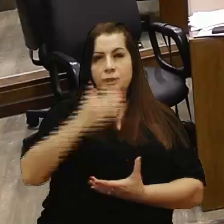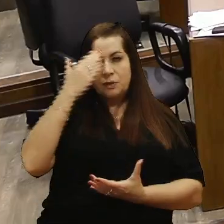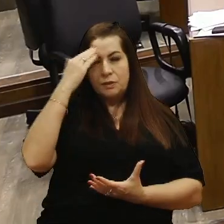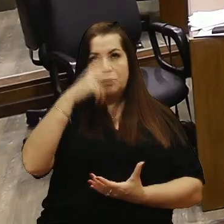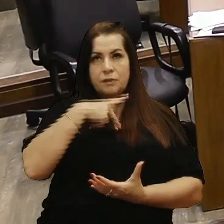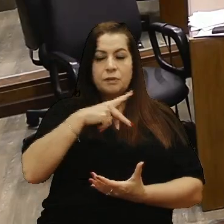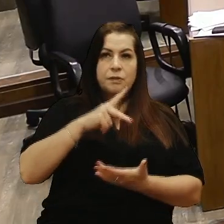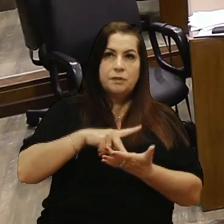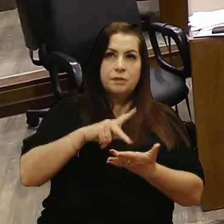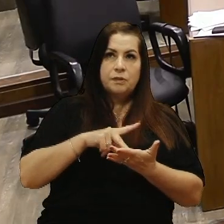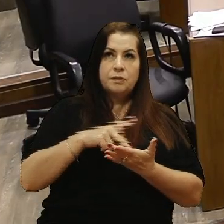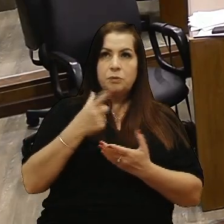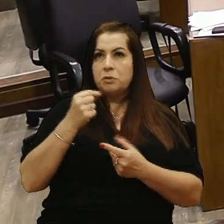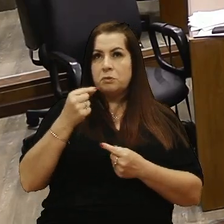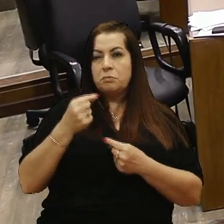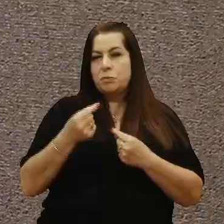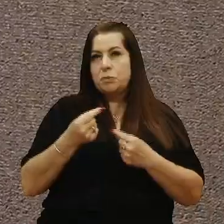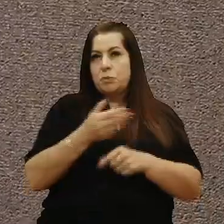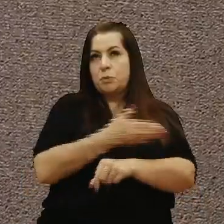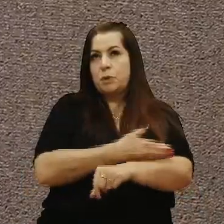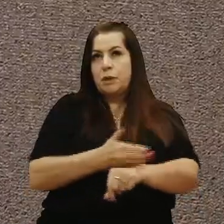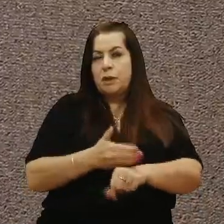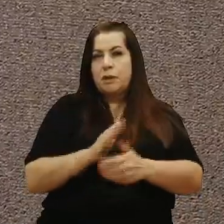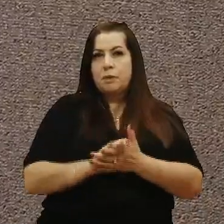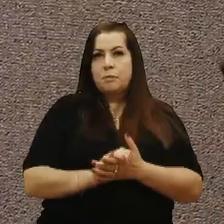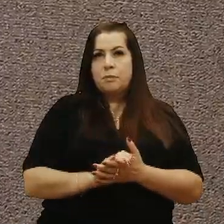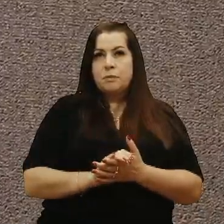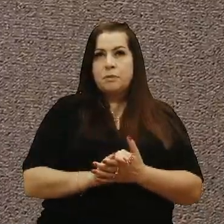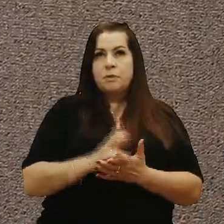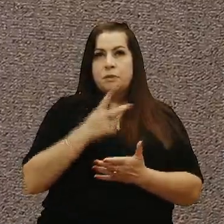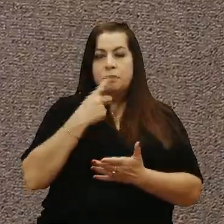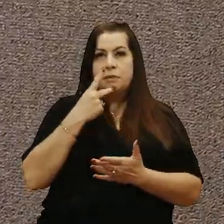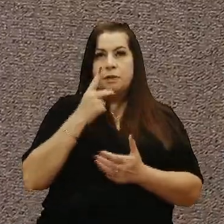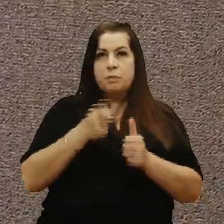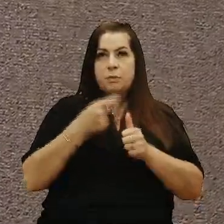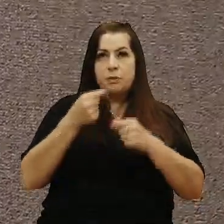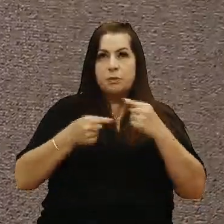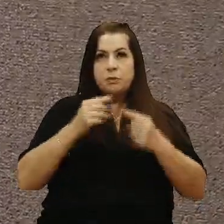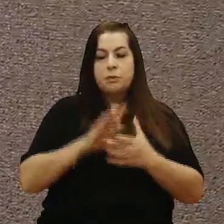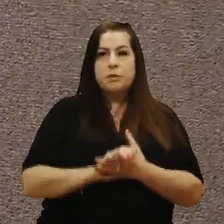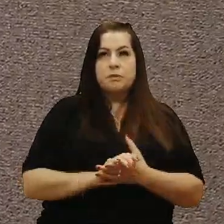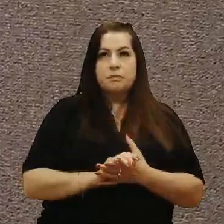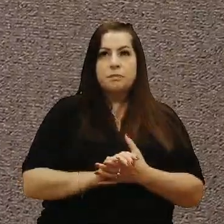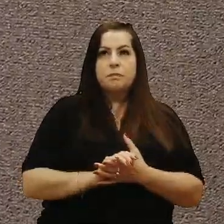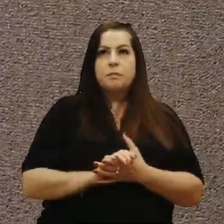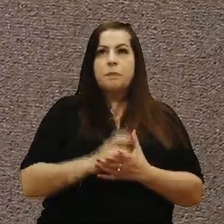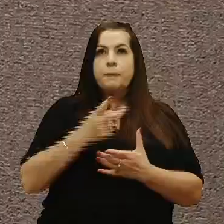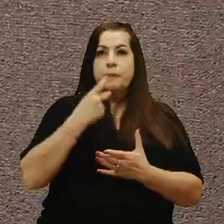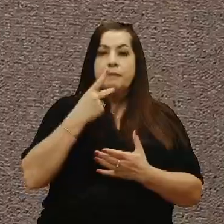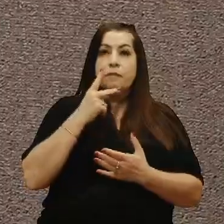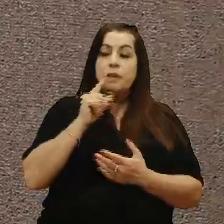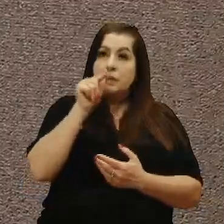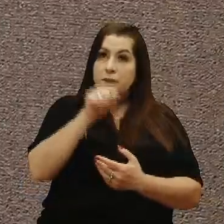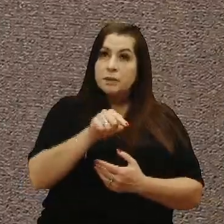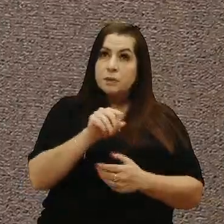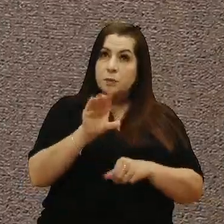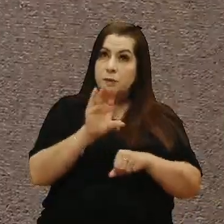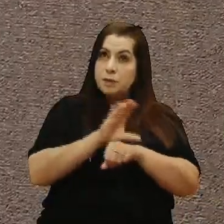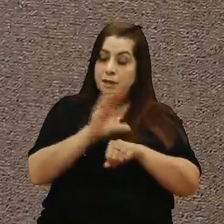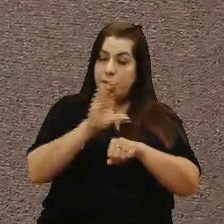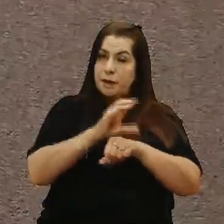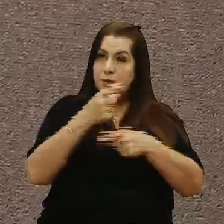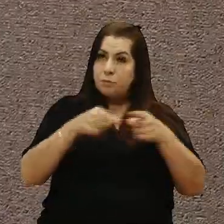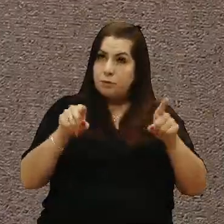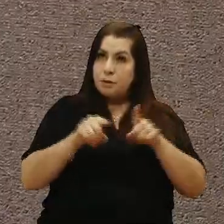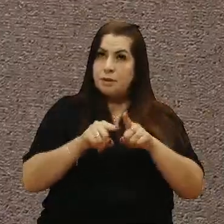presidente. Na verdade, a gente não tem muito esse hábito, né, de fazer a fala na primeira discussão, mas é só porque eu queria referir que o CETEC